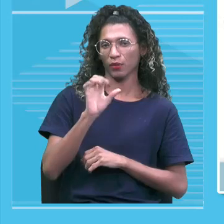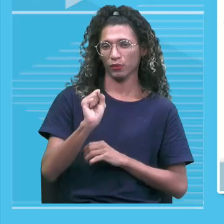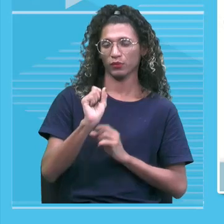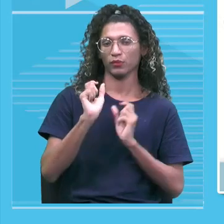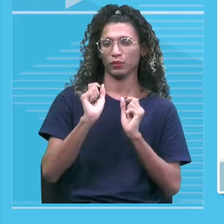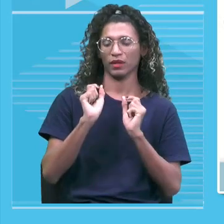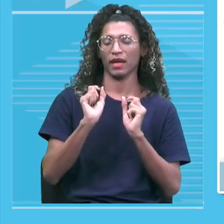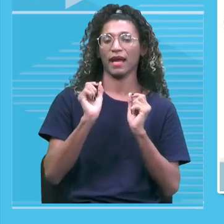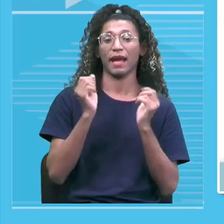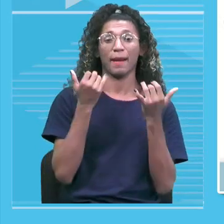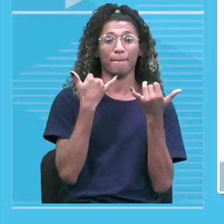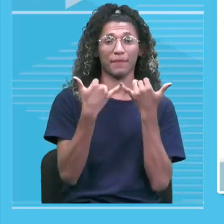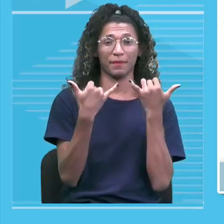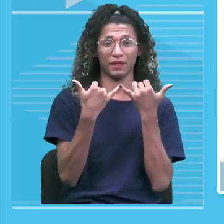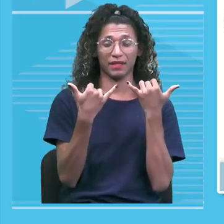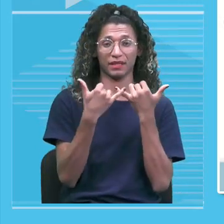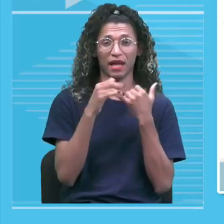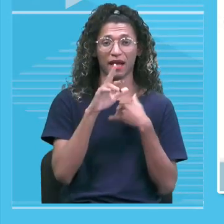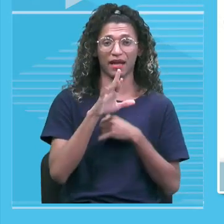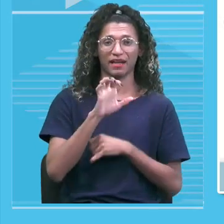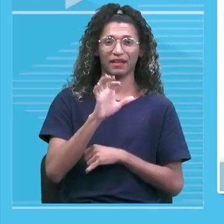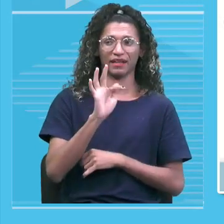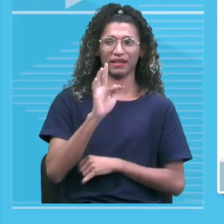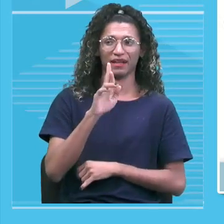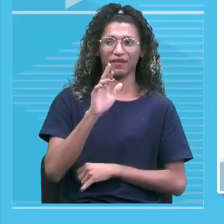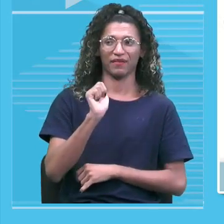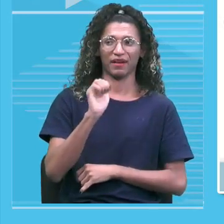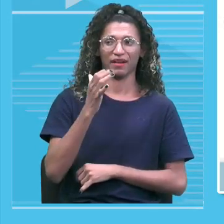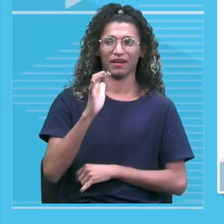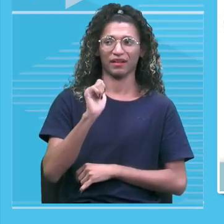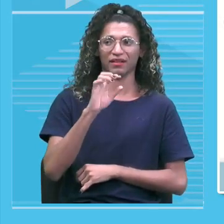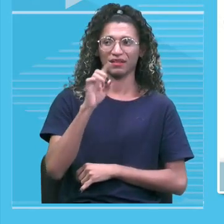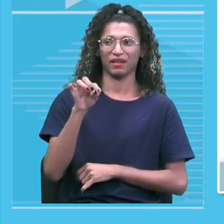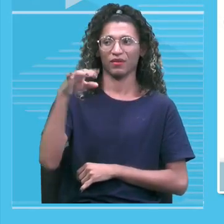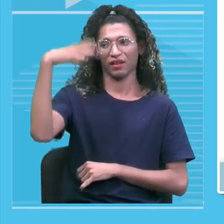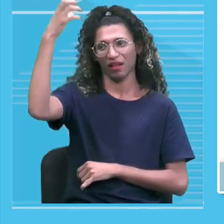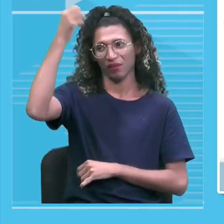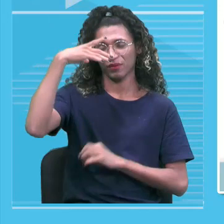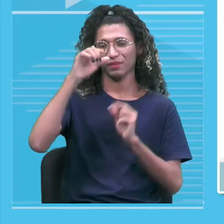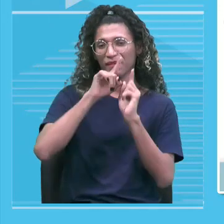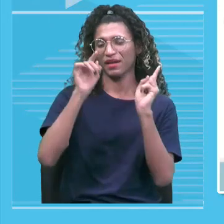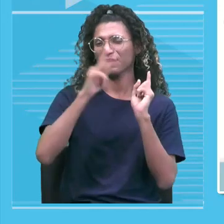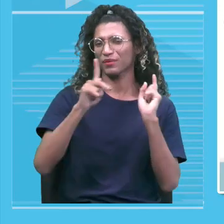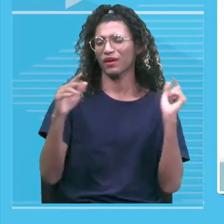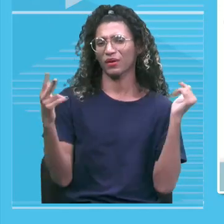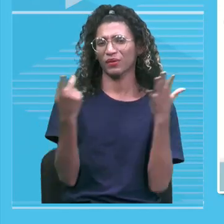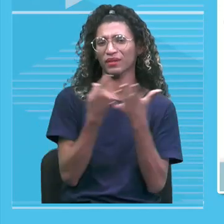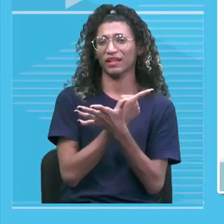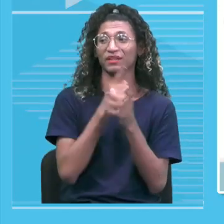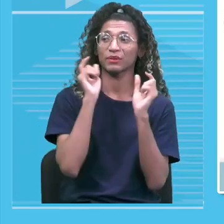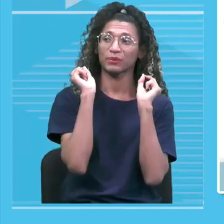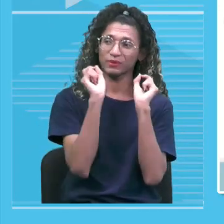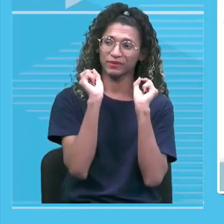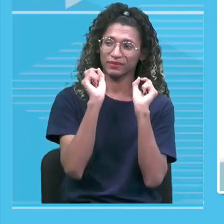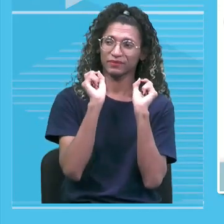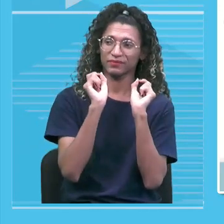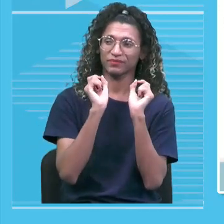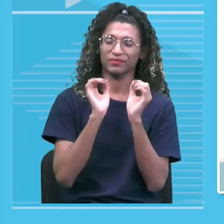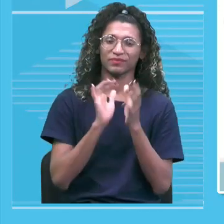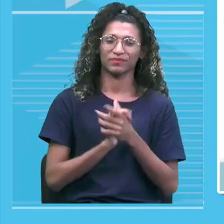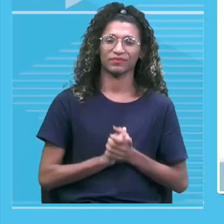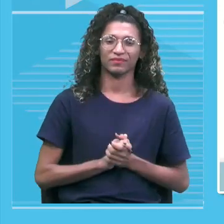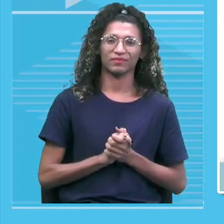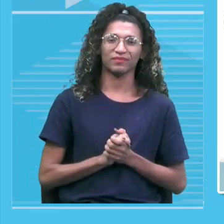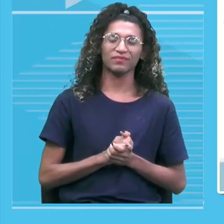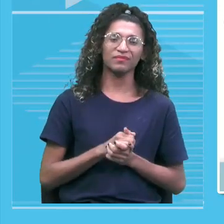parecida com a onda Professor o que que acontece lá ali na